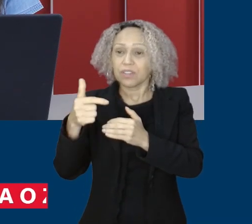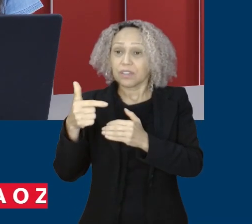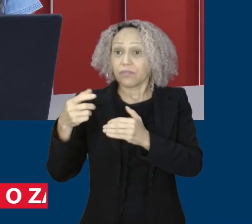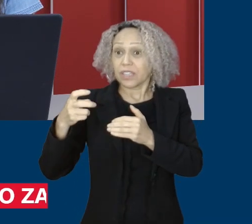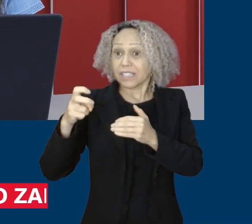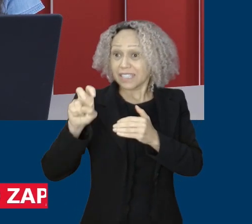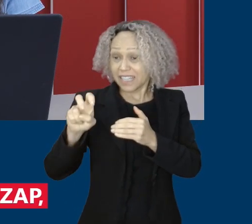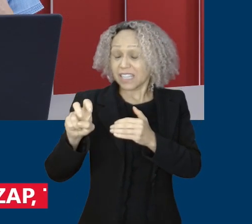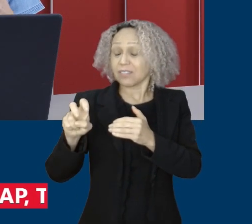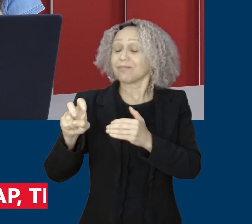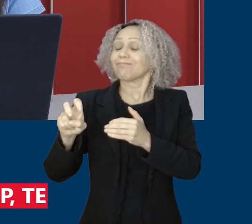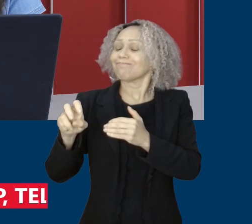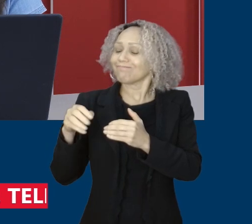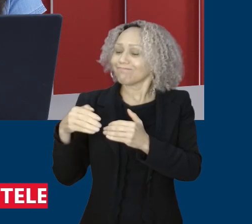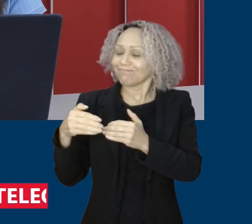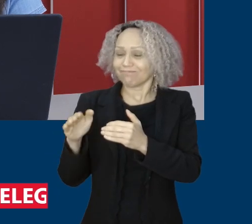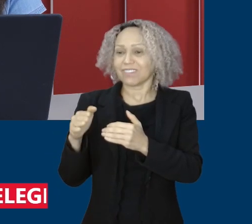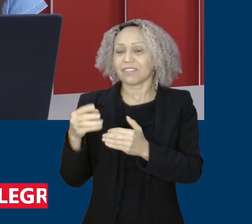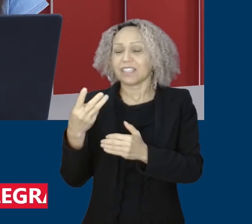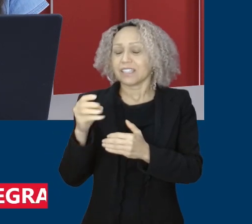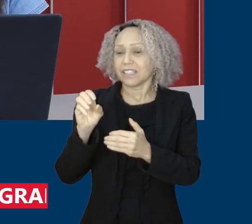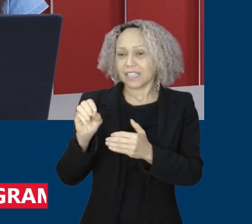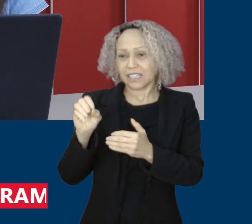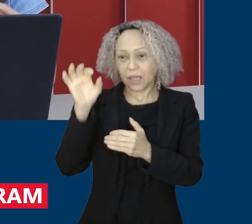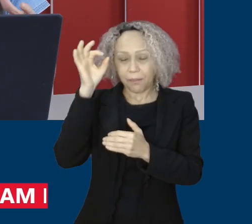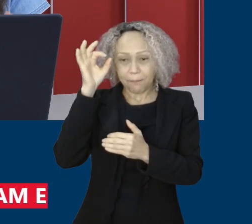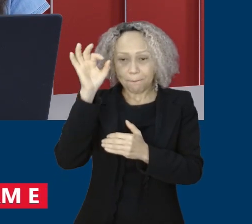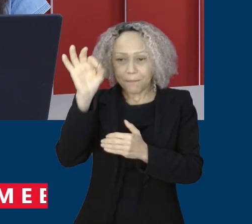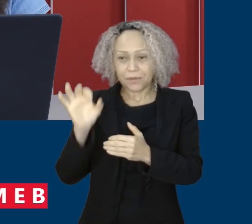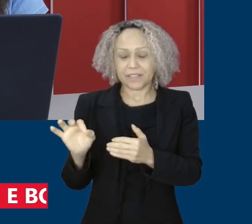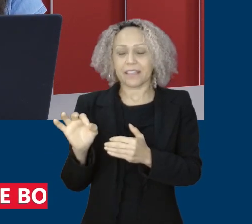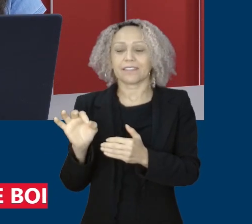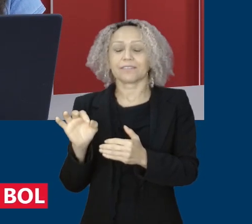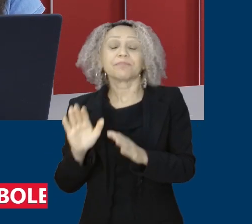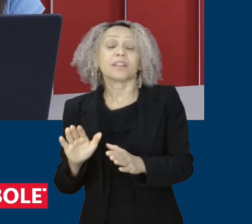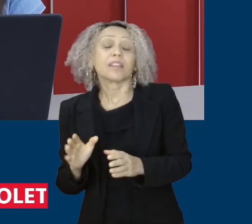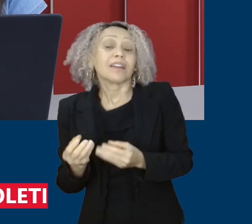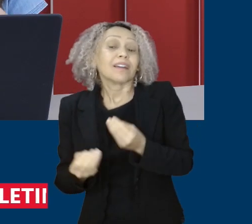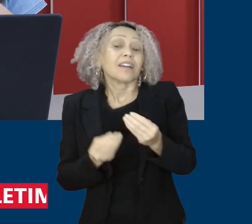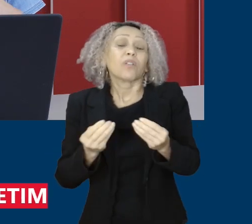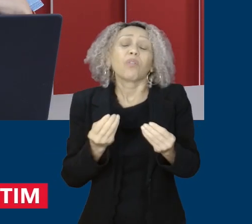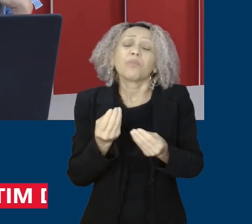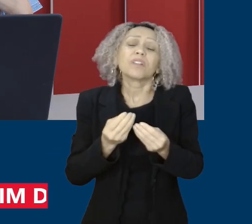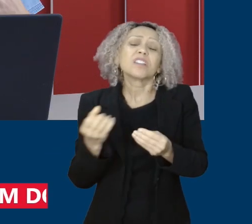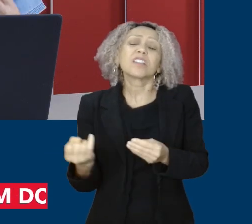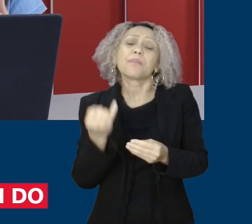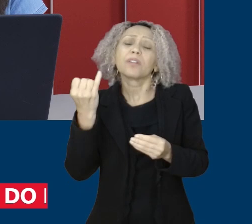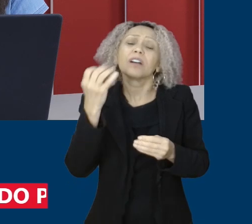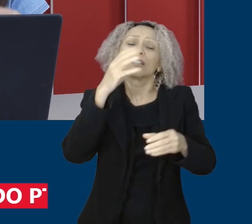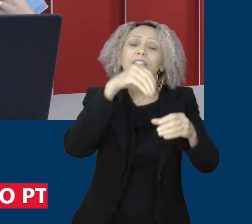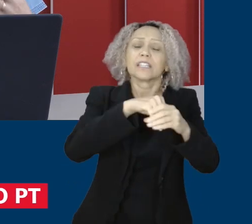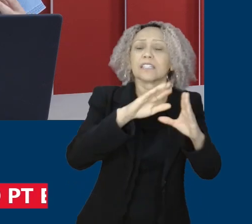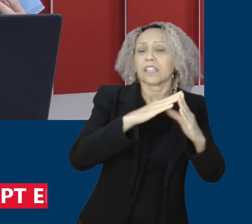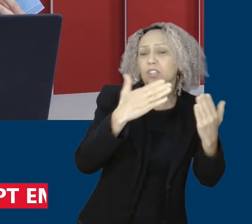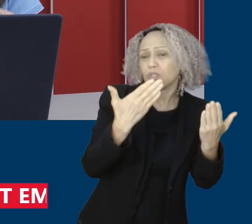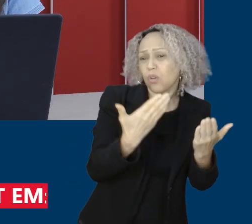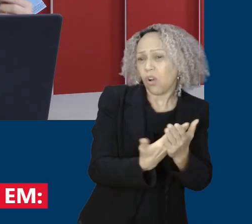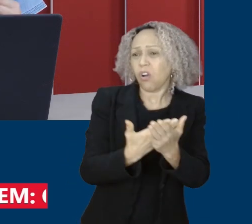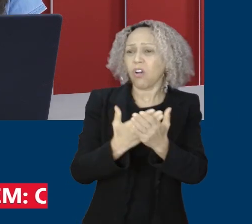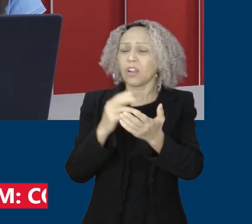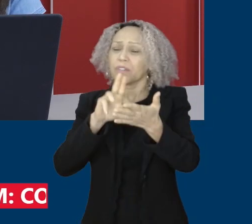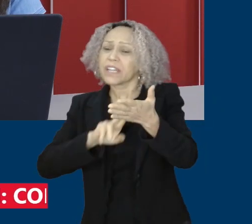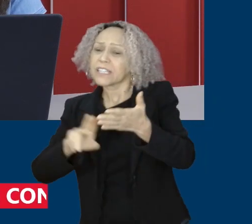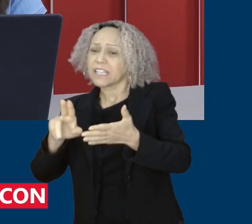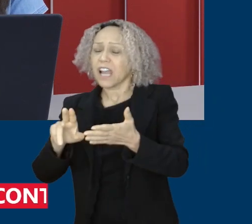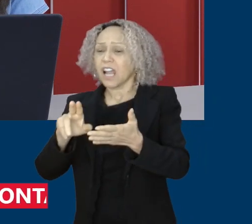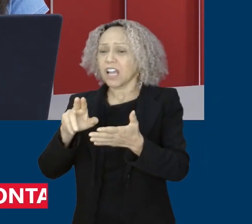haja essa representatividade, né, em vários espaços aí nas escolas, né, nas universidades, nos concursos públicos,